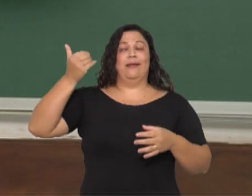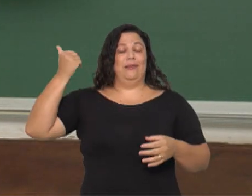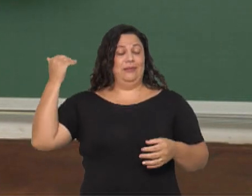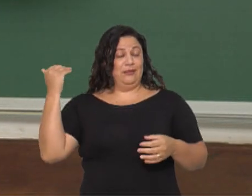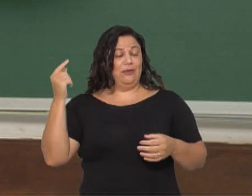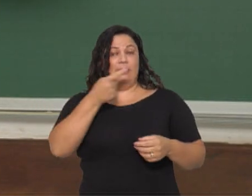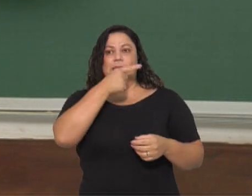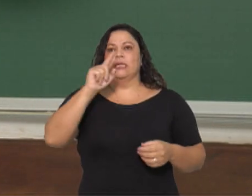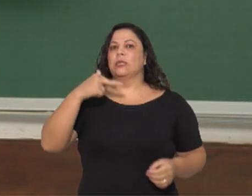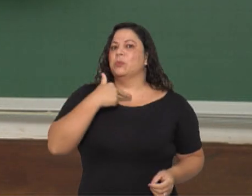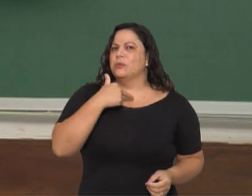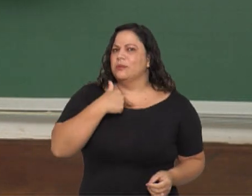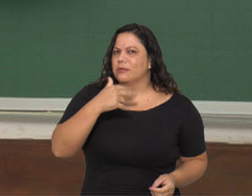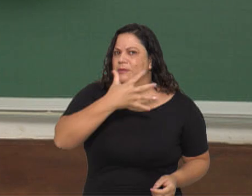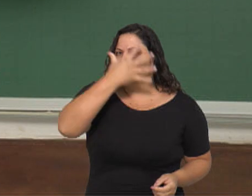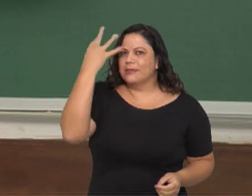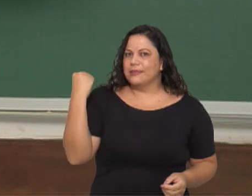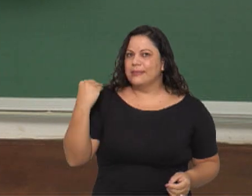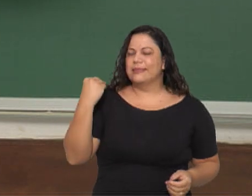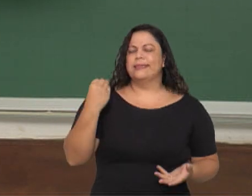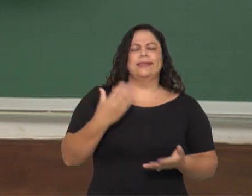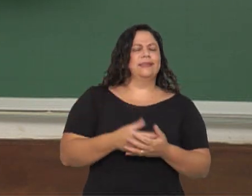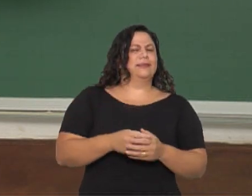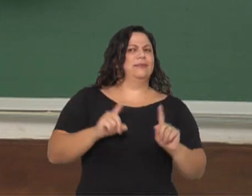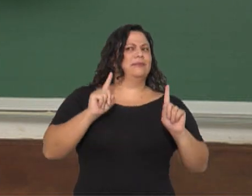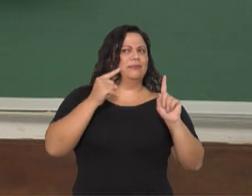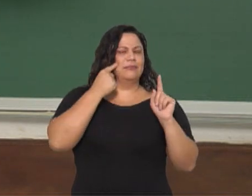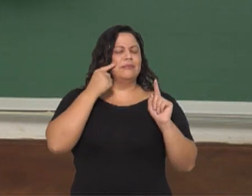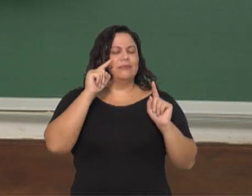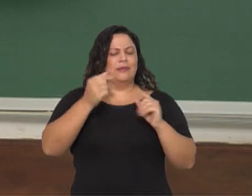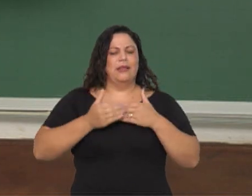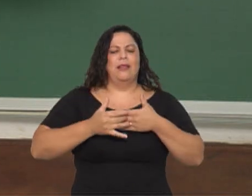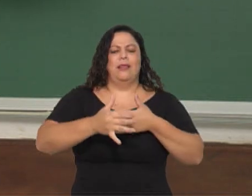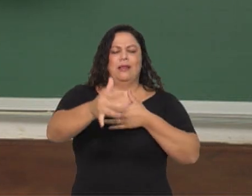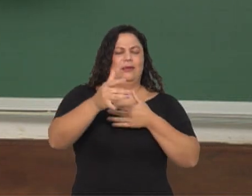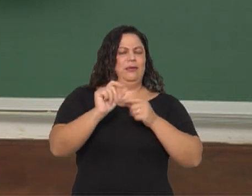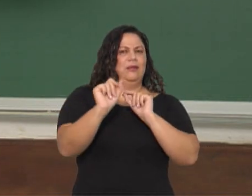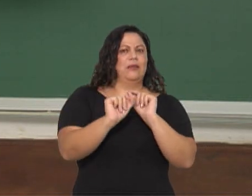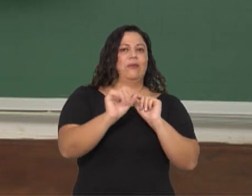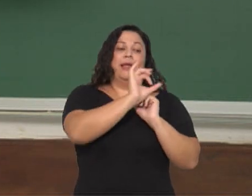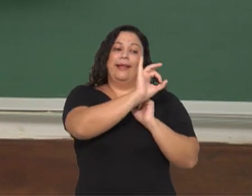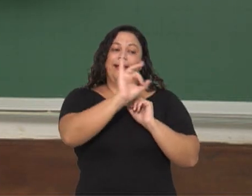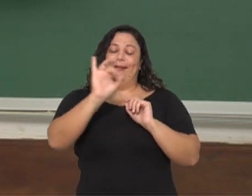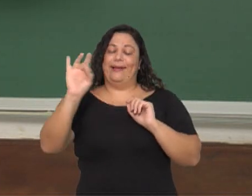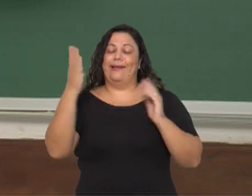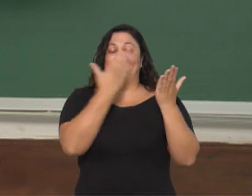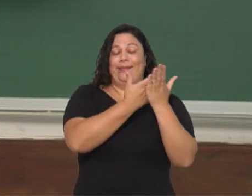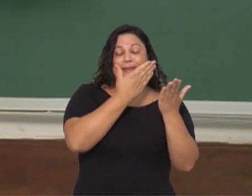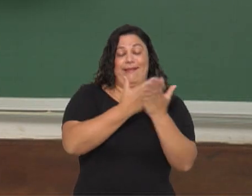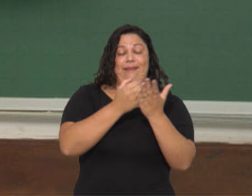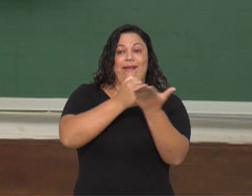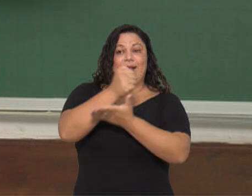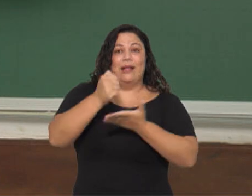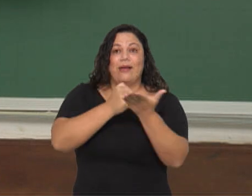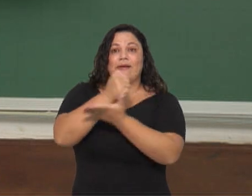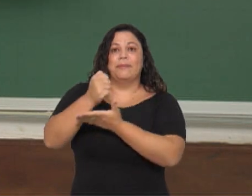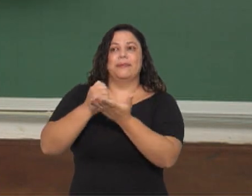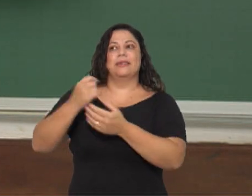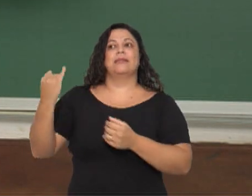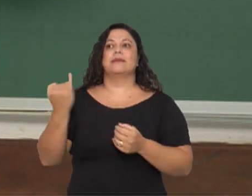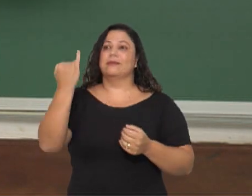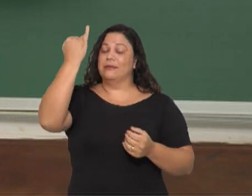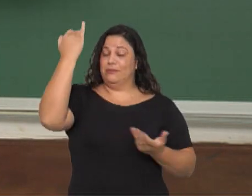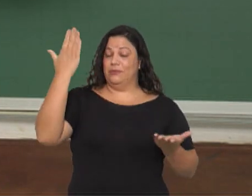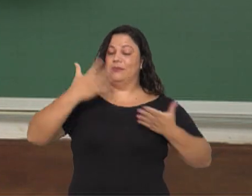trabalhamos na aula anterior, esquecê-lo e aí seguir para frente. Cada aula é uma base de sustentação para a